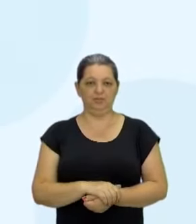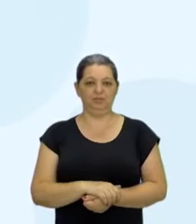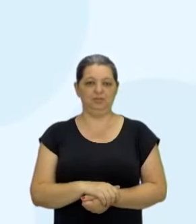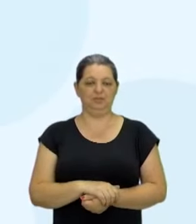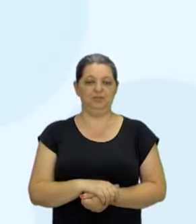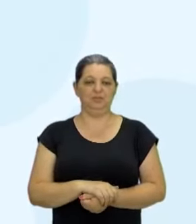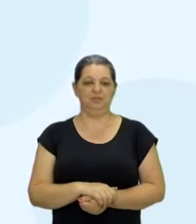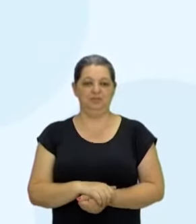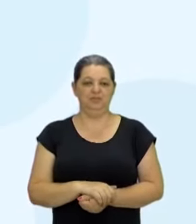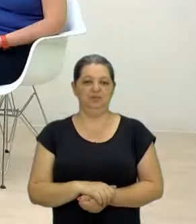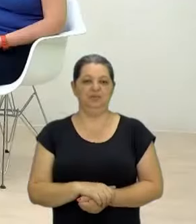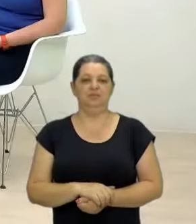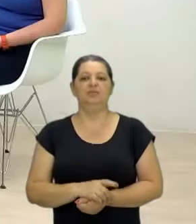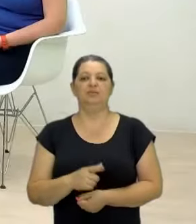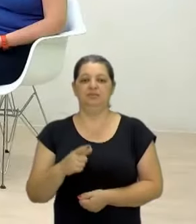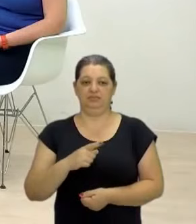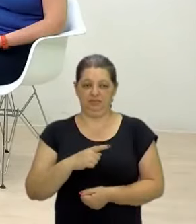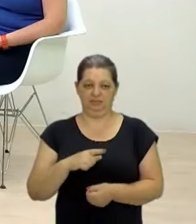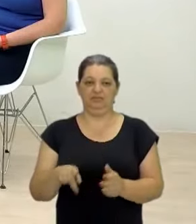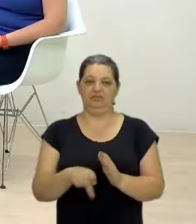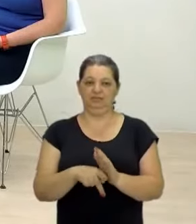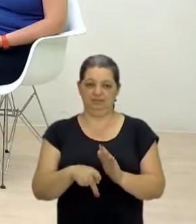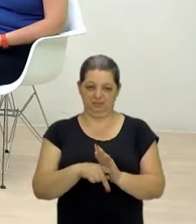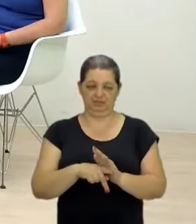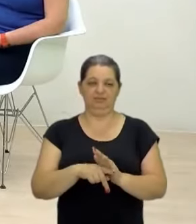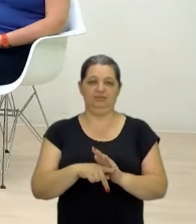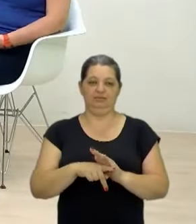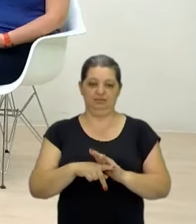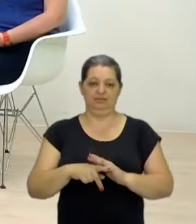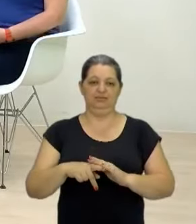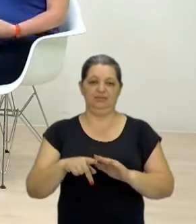Né, tem uma grande desigualdade, sim, aí, né, se somos